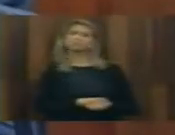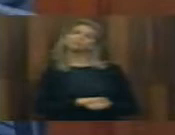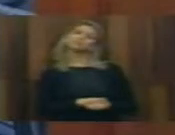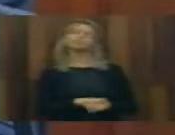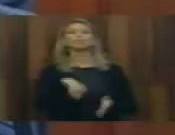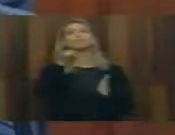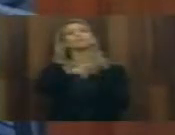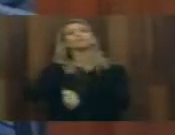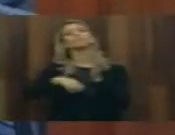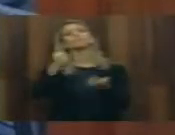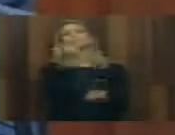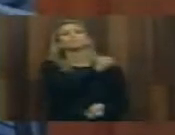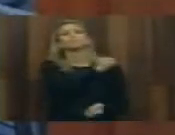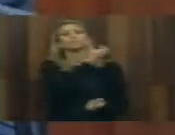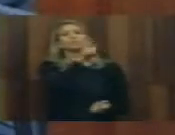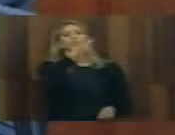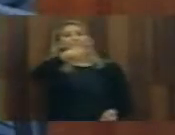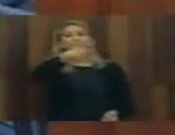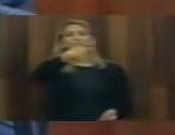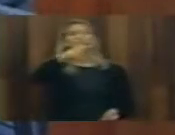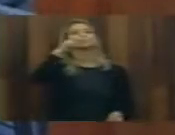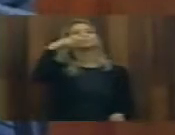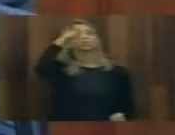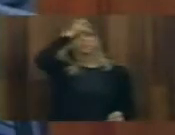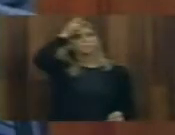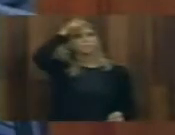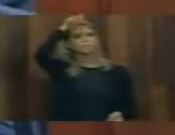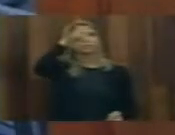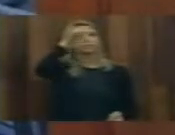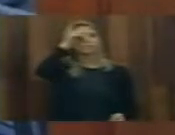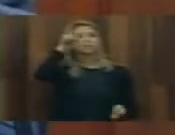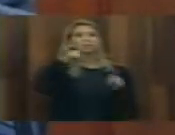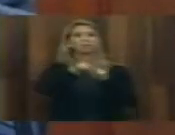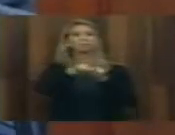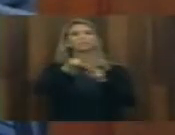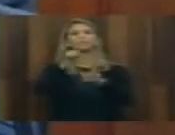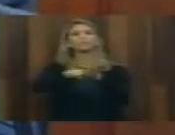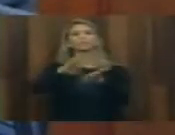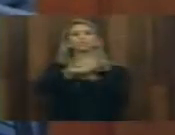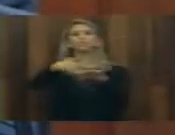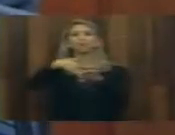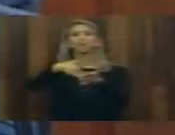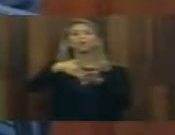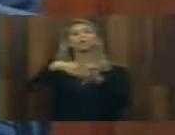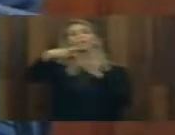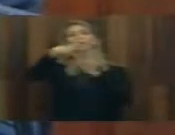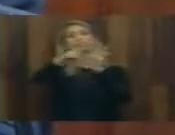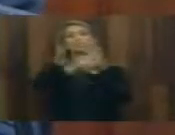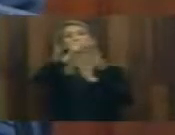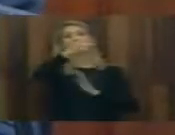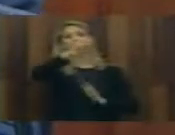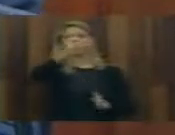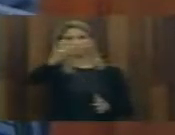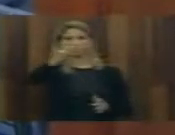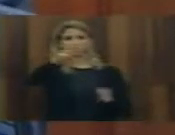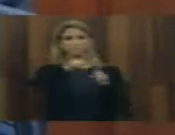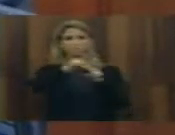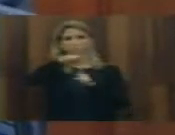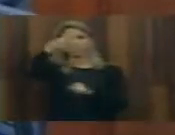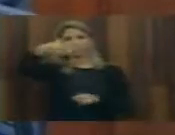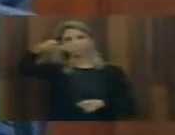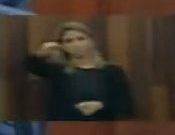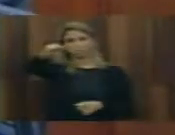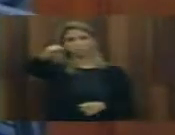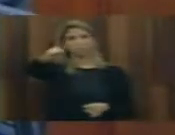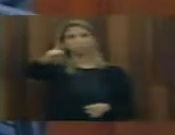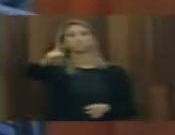Veto 62/19, promovente Adriano Guilherme de Teves Moreno. Veto total oposto ao projeto de lei 155/18, de autoria